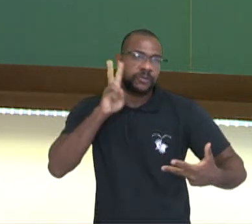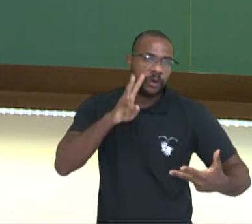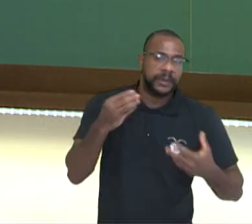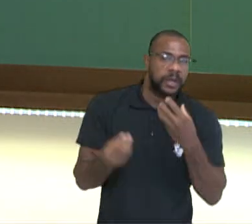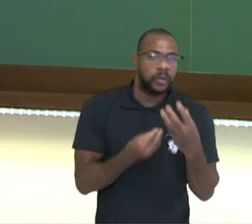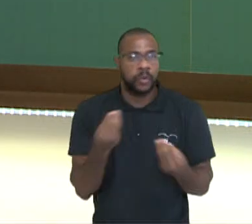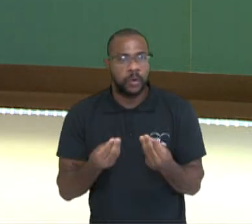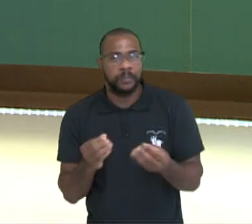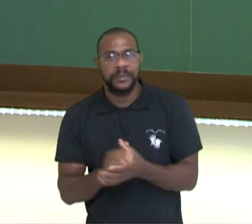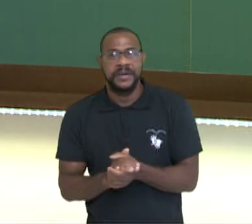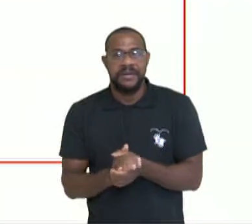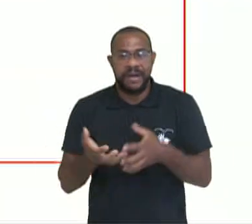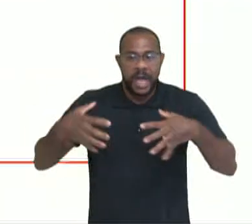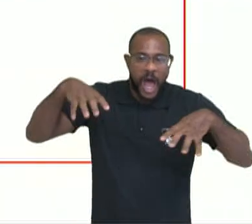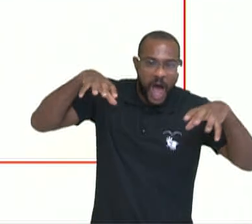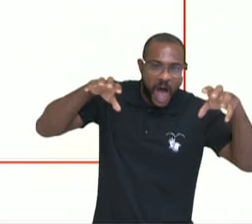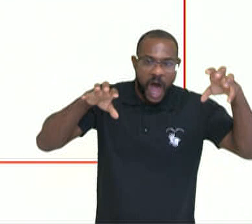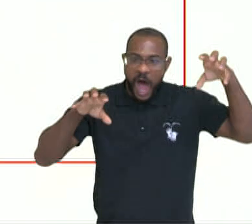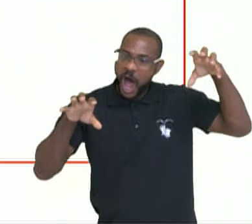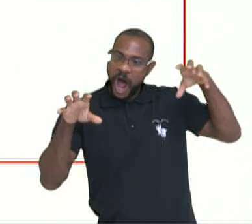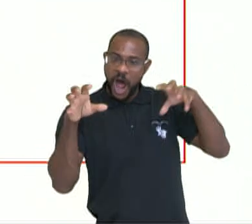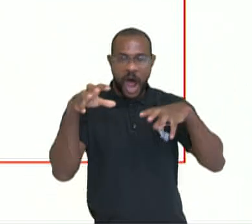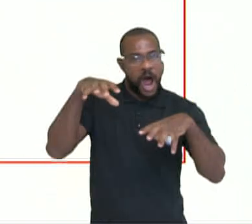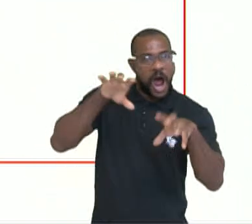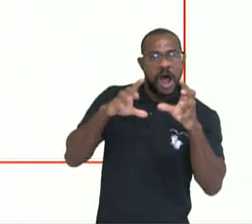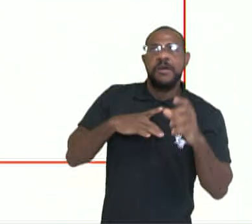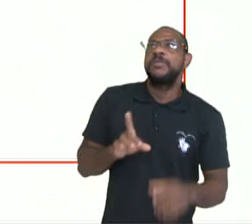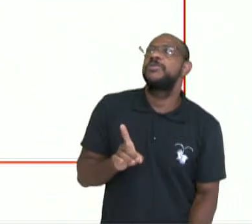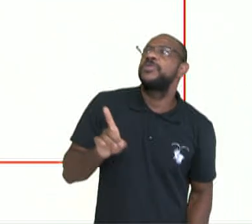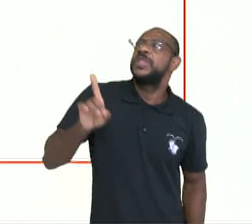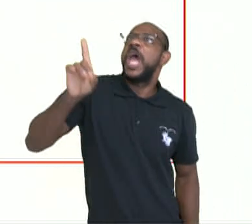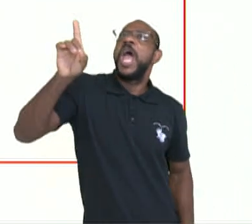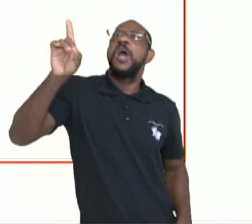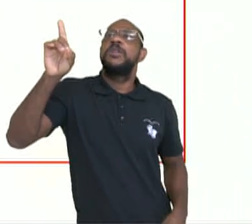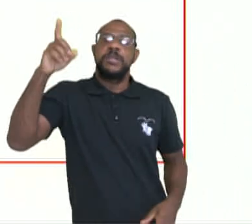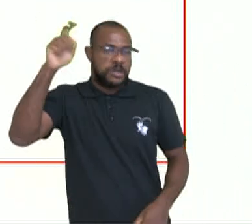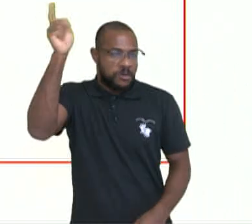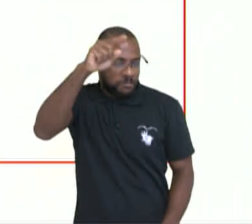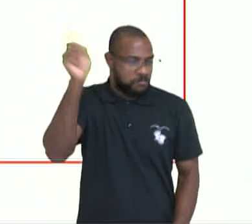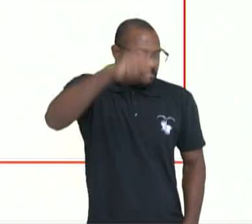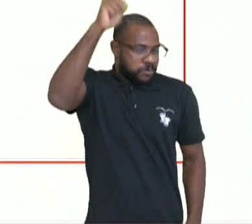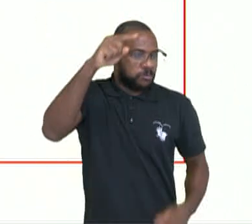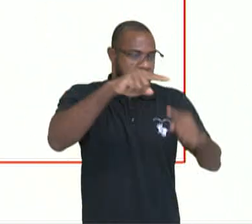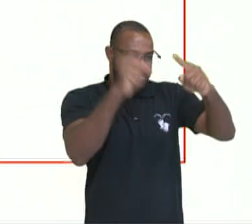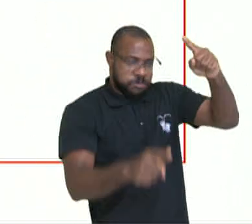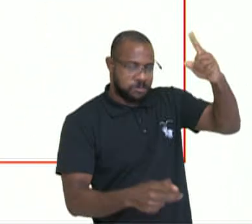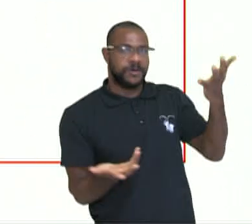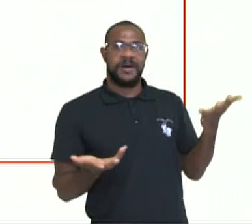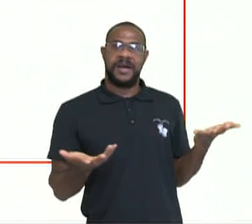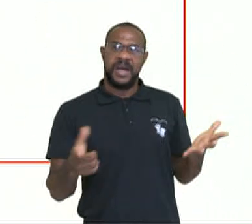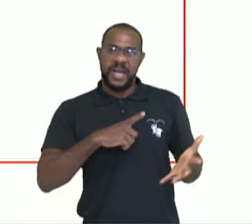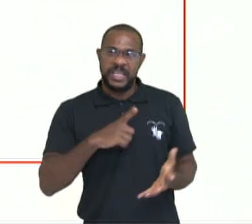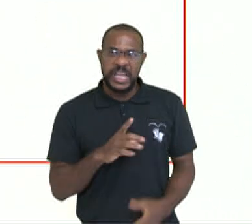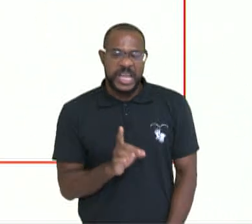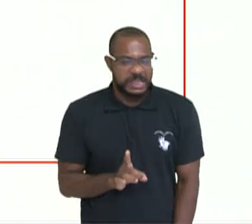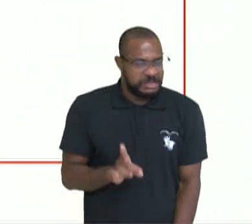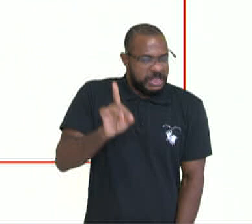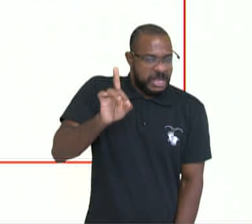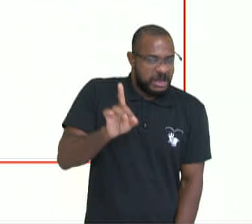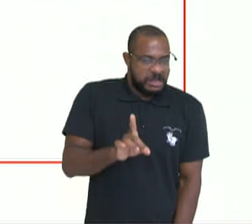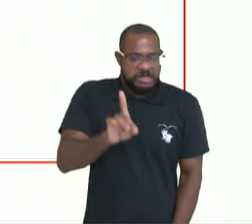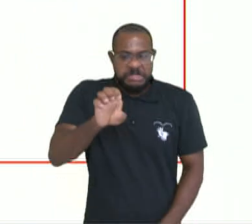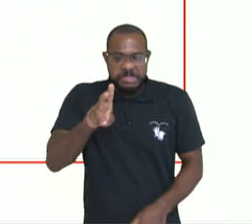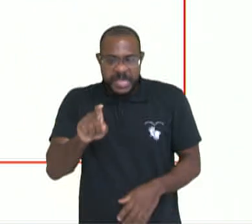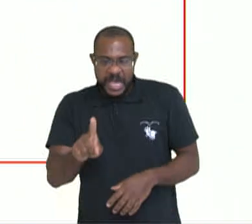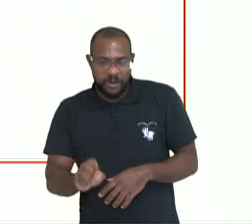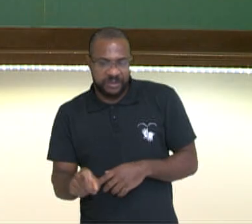muito fantástica, né? Com a intervenção de deuses que enviam raios, ou até mesmo semideuses que lutam com